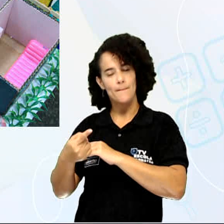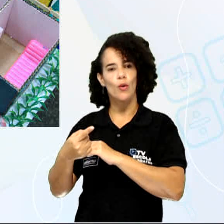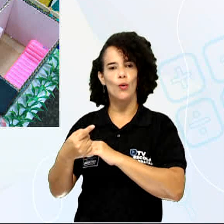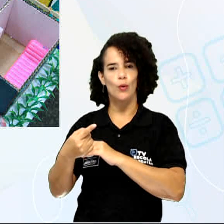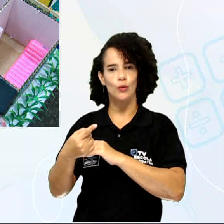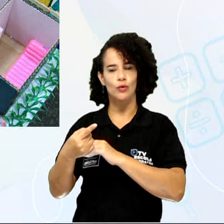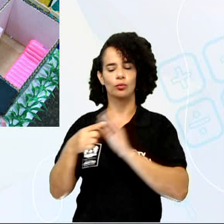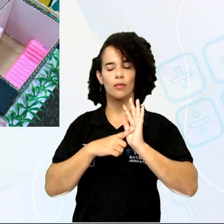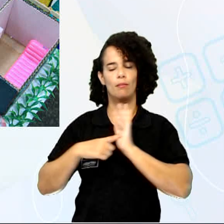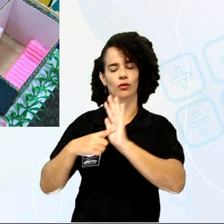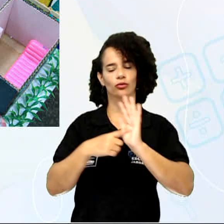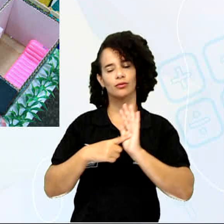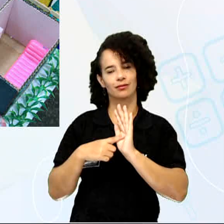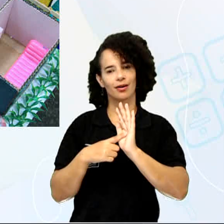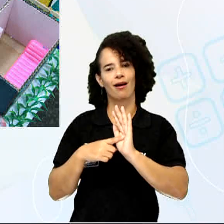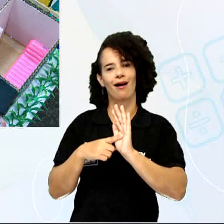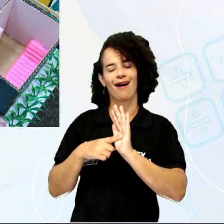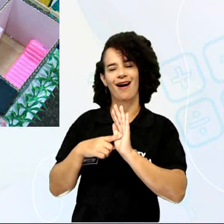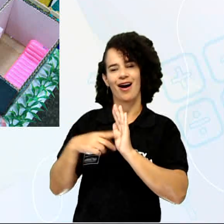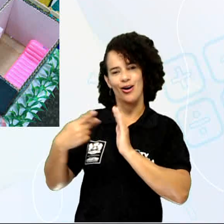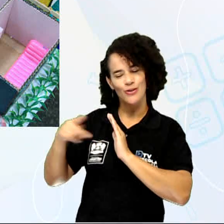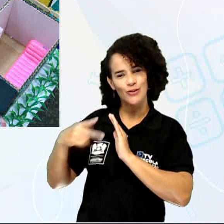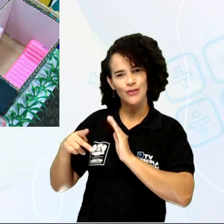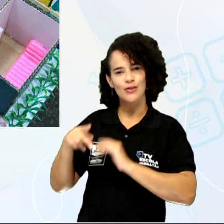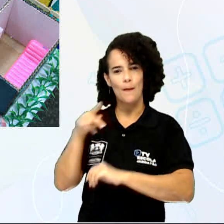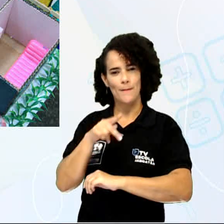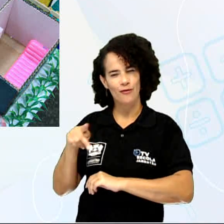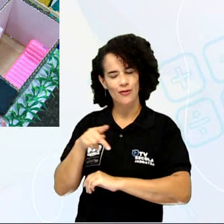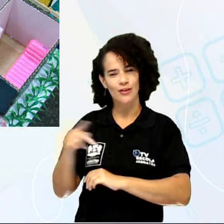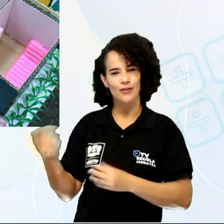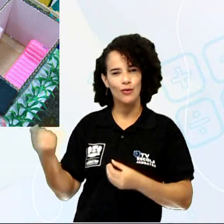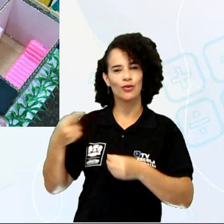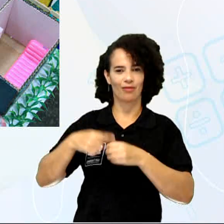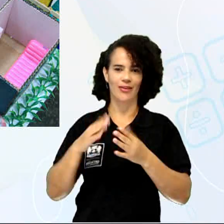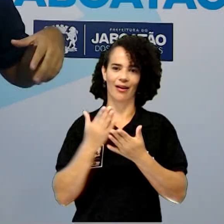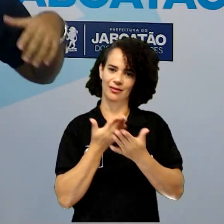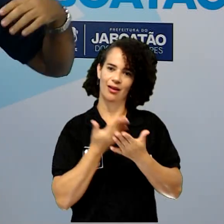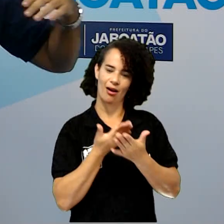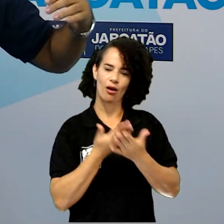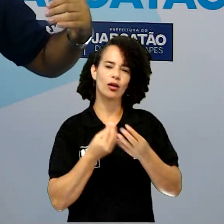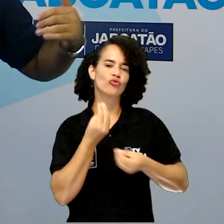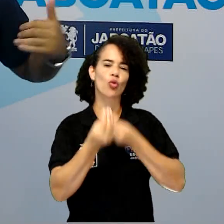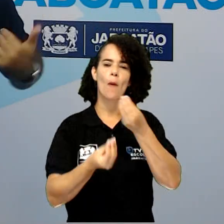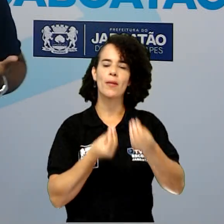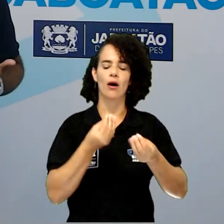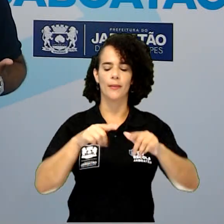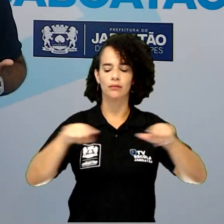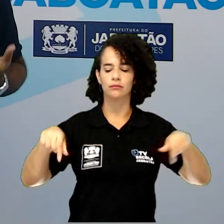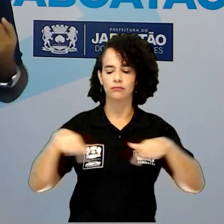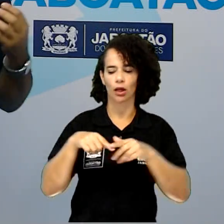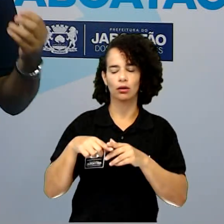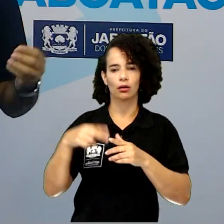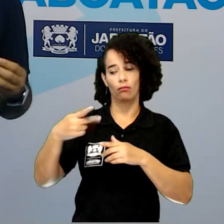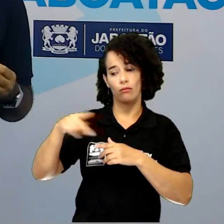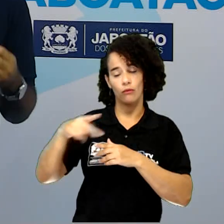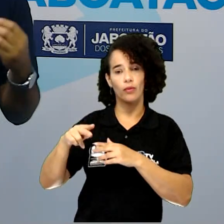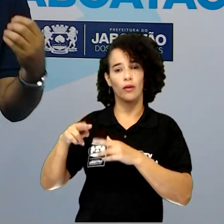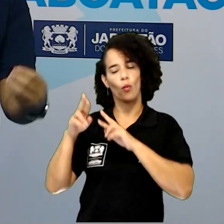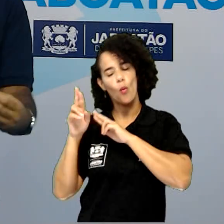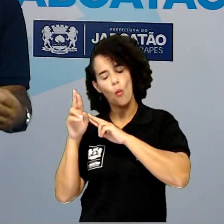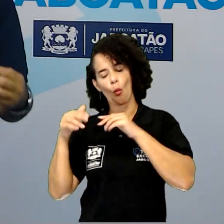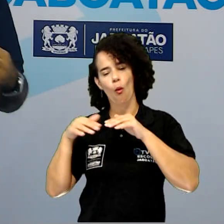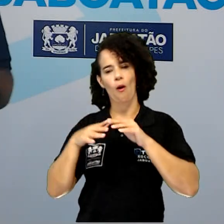ao seu professor na volta às aulas. Constrói ali, ó, uma representação do teu quarto ou da tua casa, bota ali